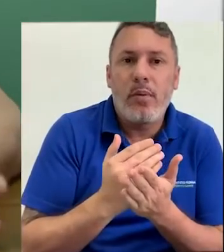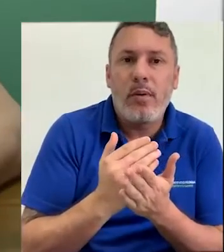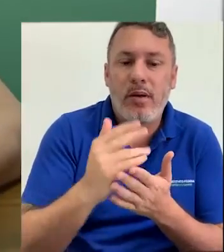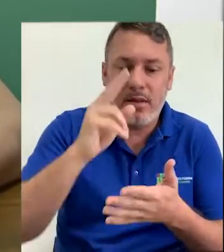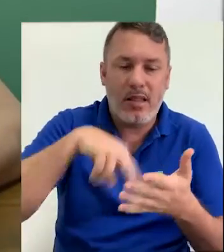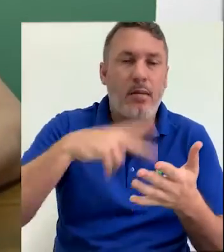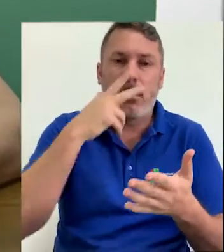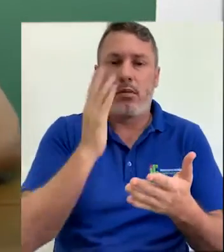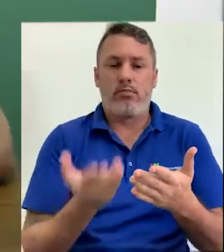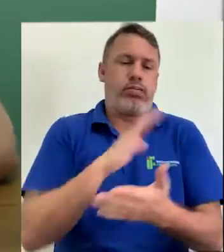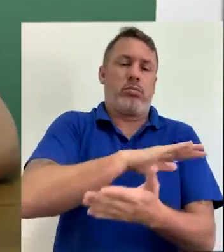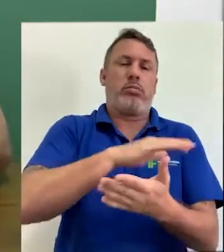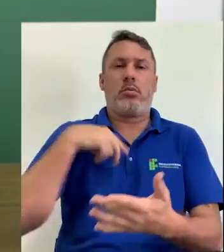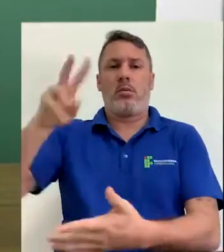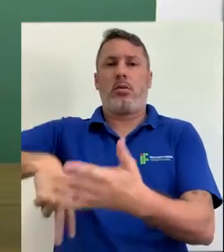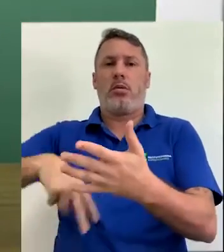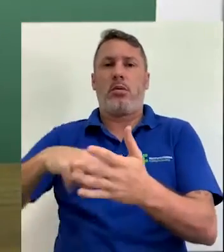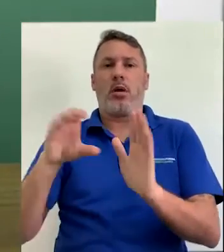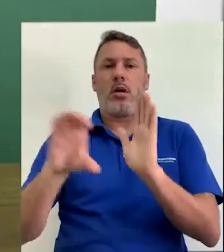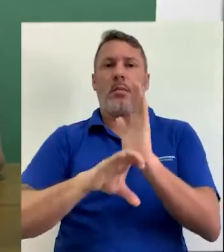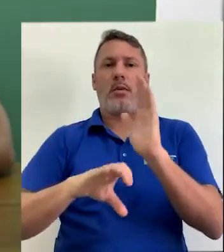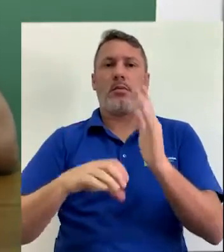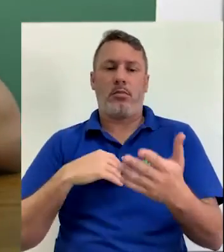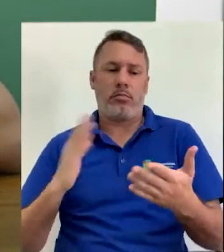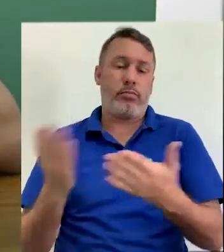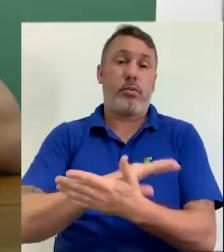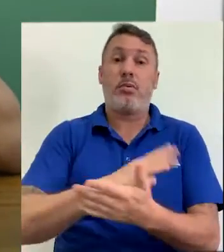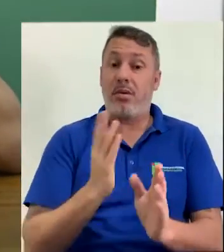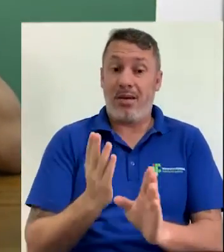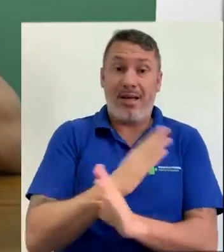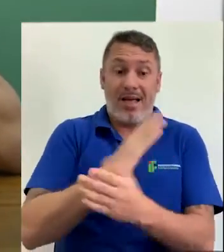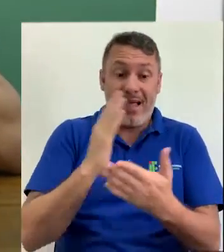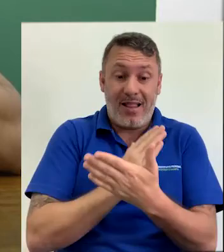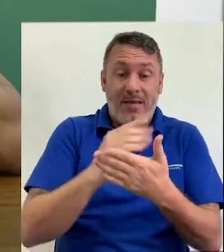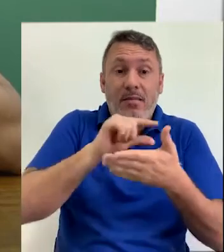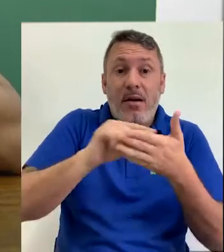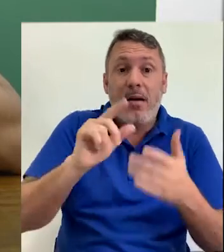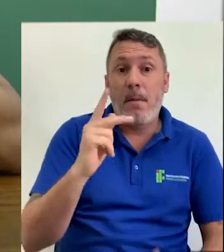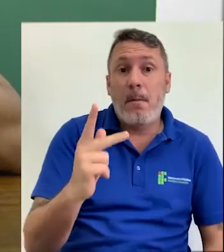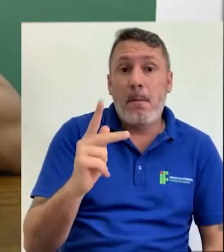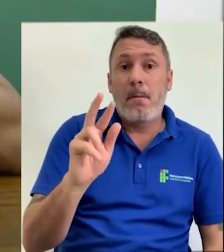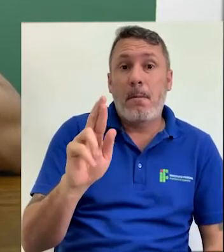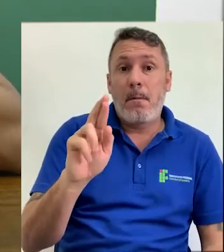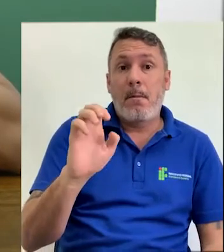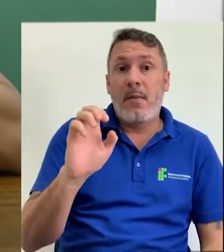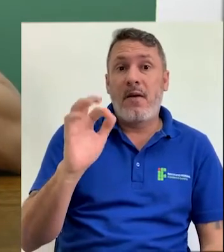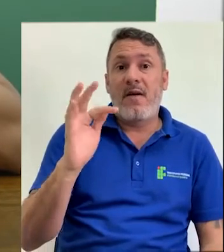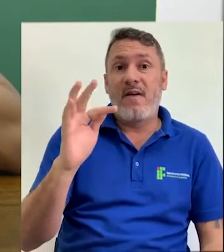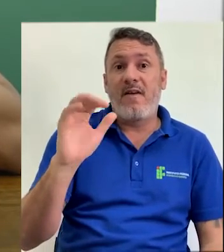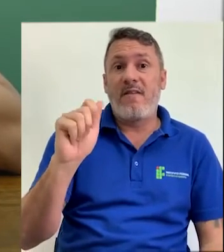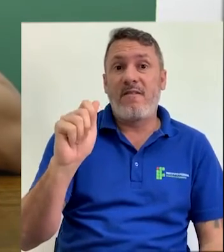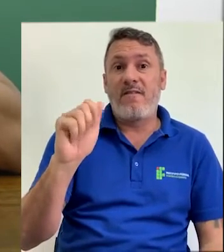posso pular e começar logo no conteúdo. O prefácio de um livro é o momento que o autor apresenta